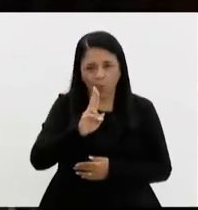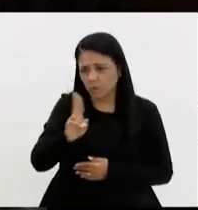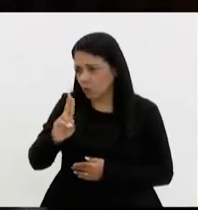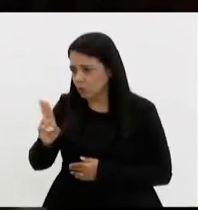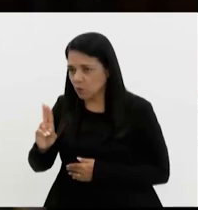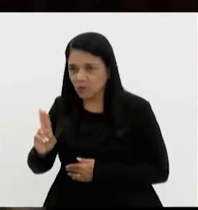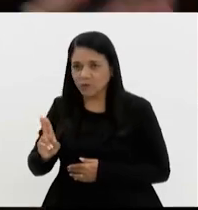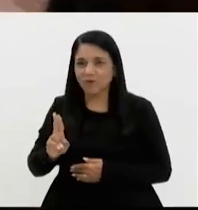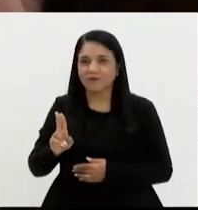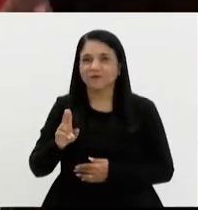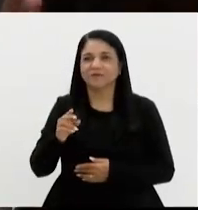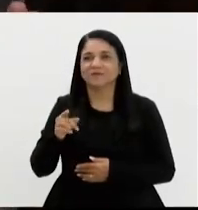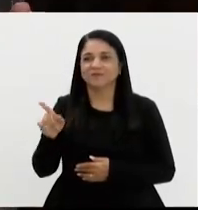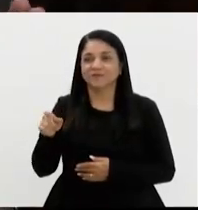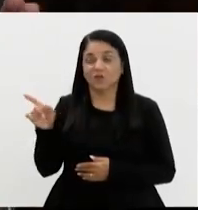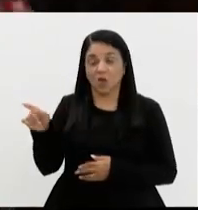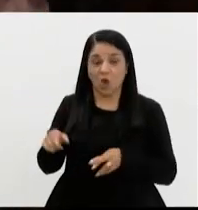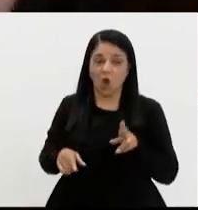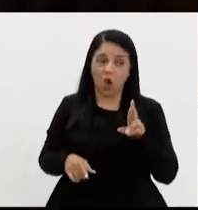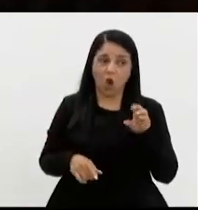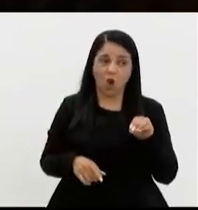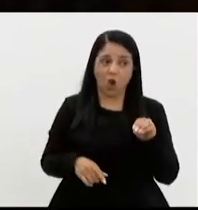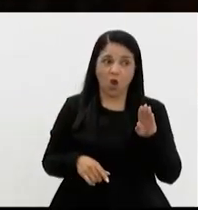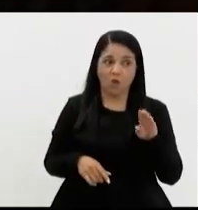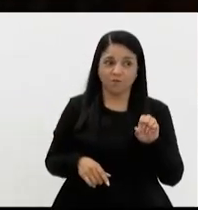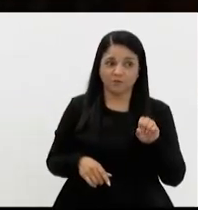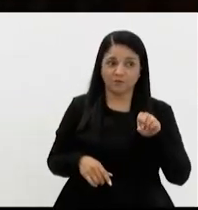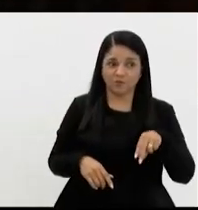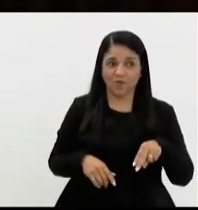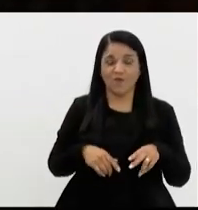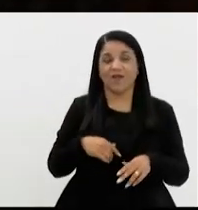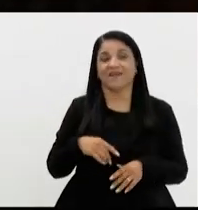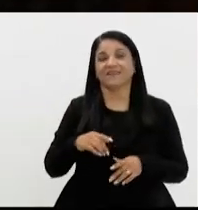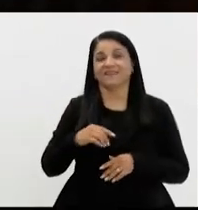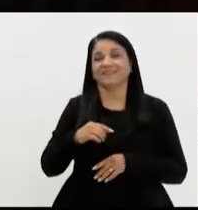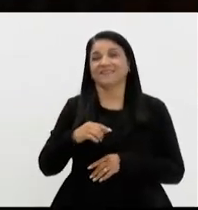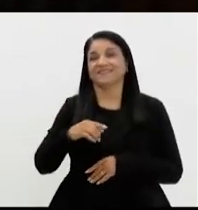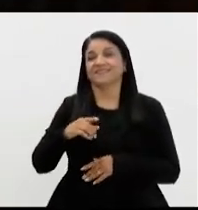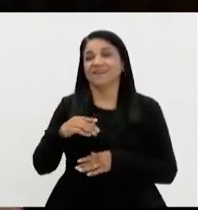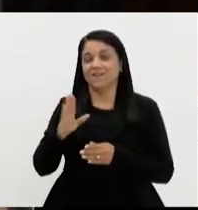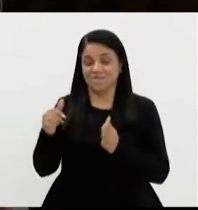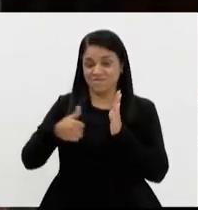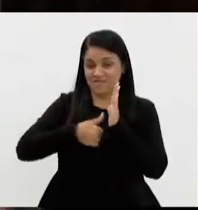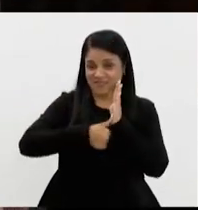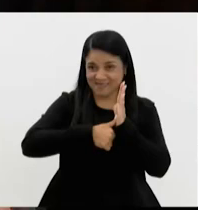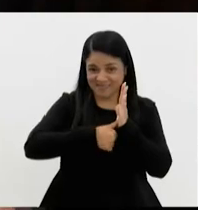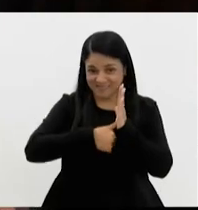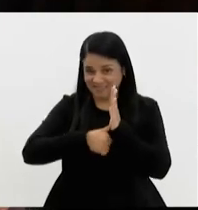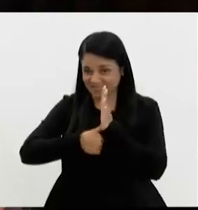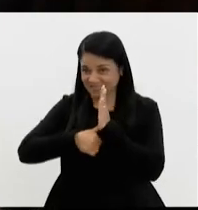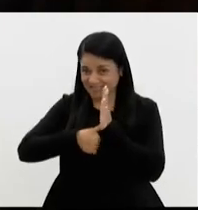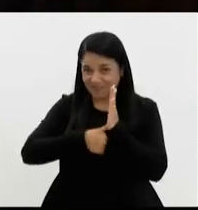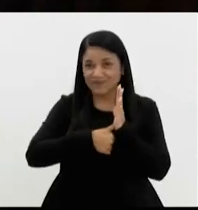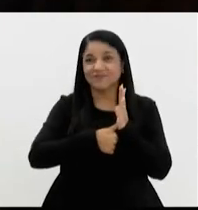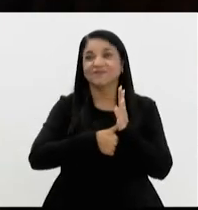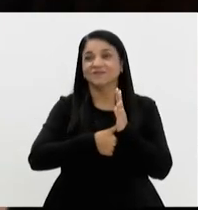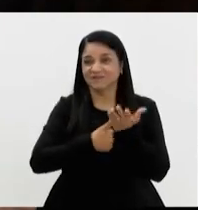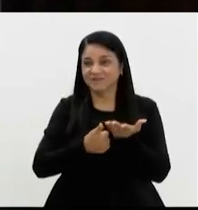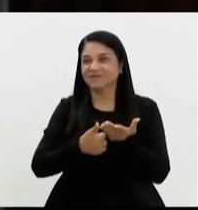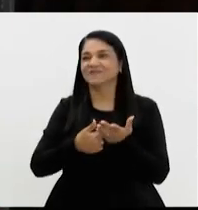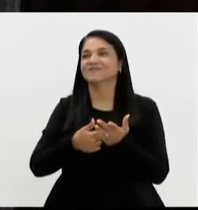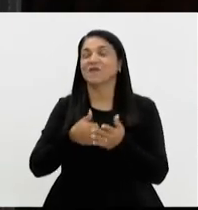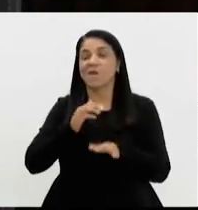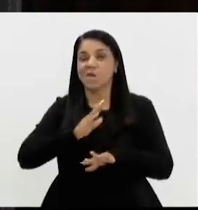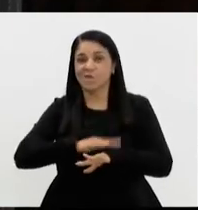desincompatibilização o Robson tá aqui me soprando a janela de filiação né Dr Robson tá todo mundo correndo atrás de filiar né Deputado Fábio é